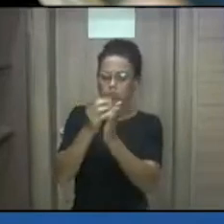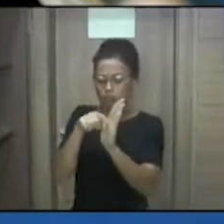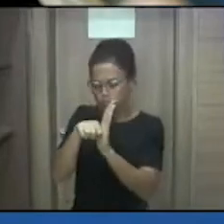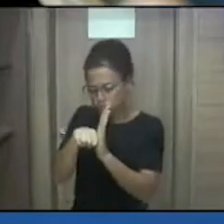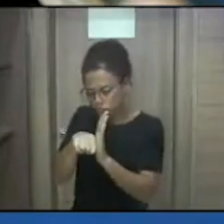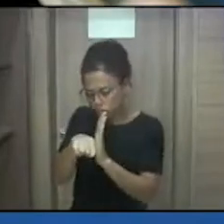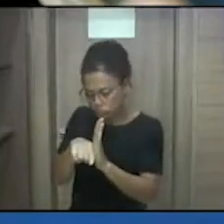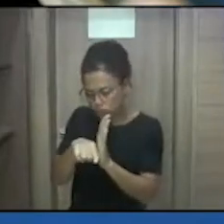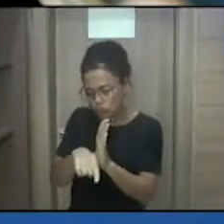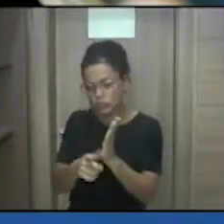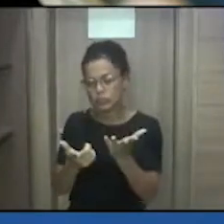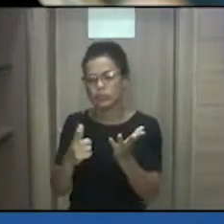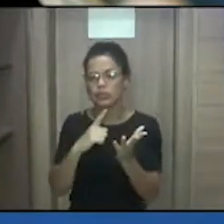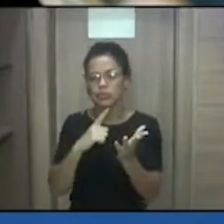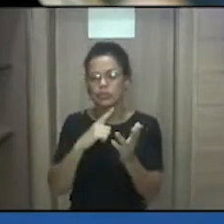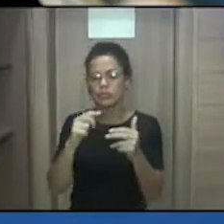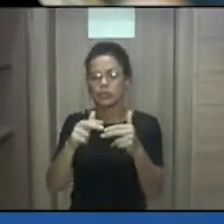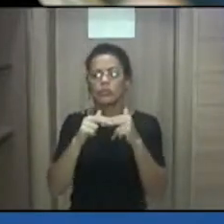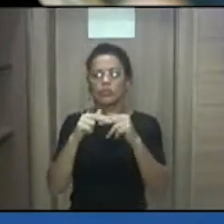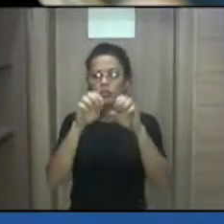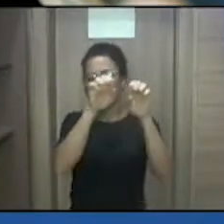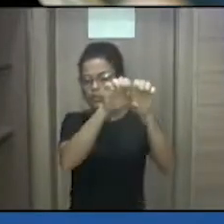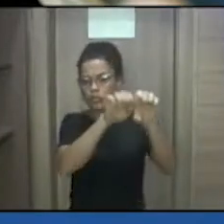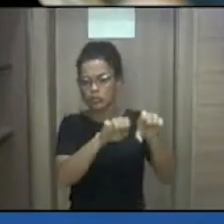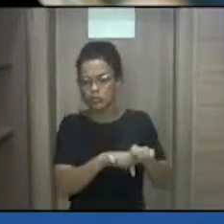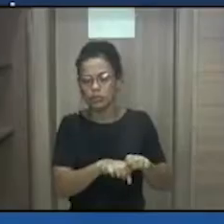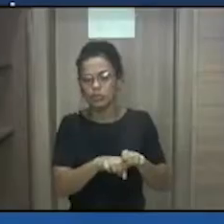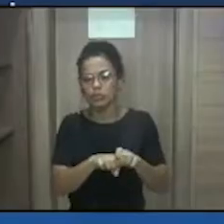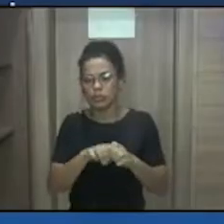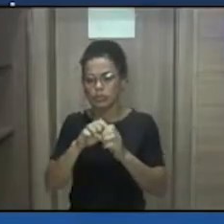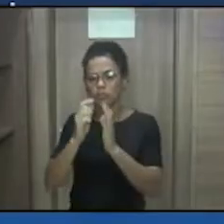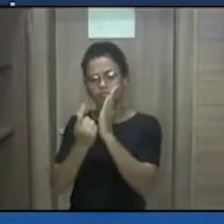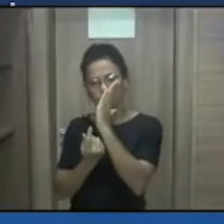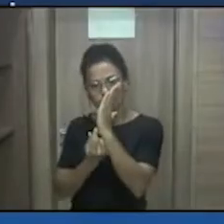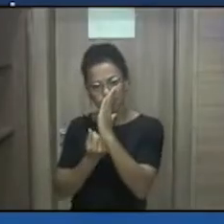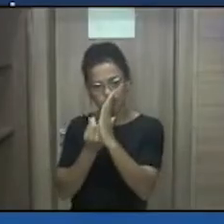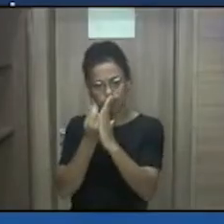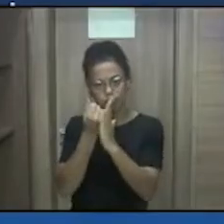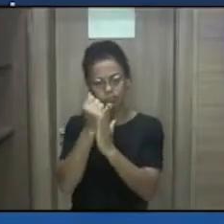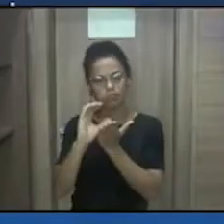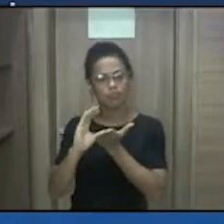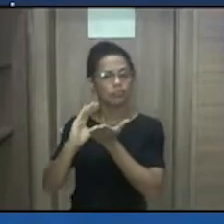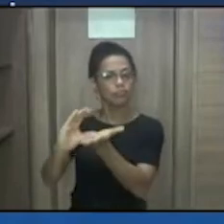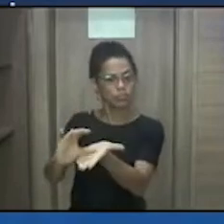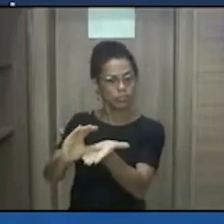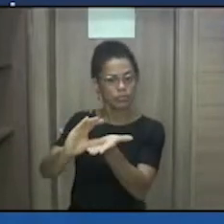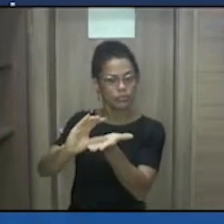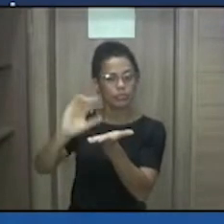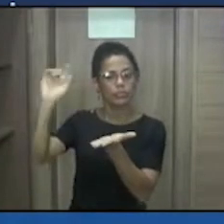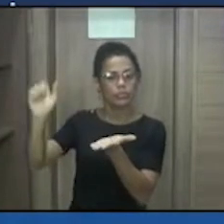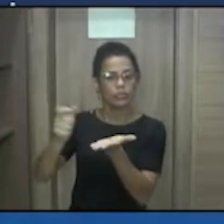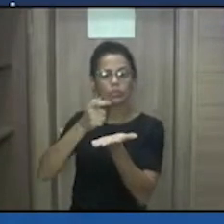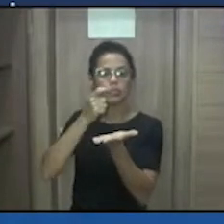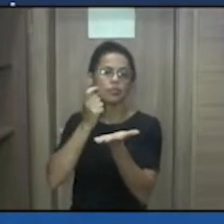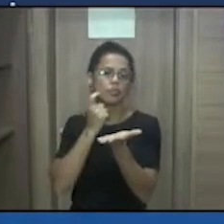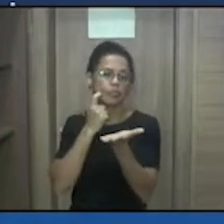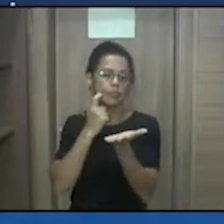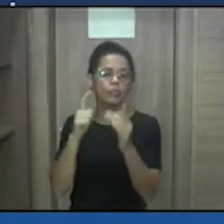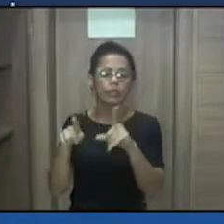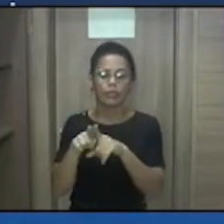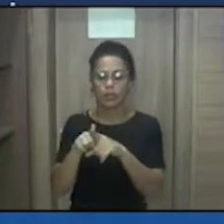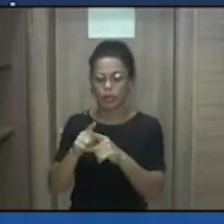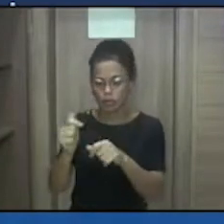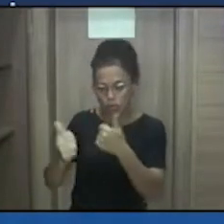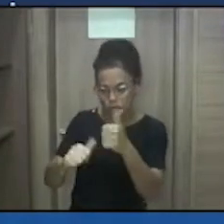nos municípios sobre a estrutura de custos para a oferta das próteses. Então, a gente analisou o custo total, né, montando